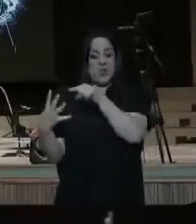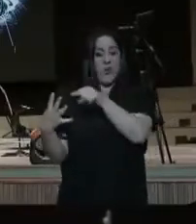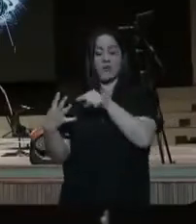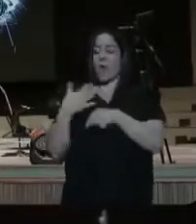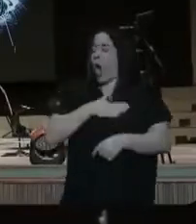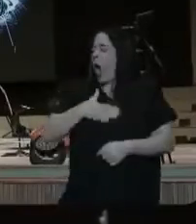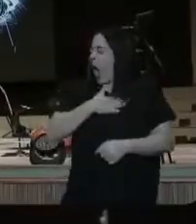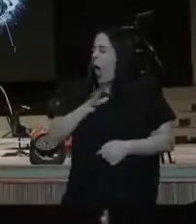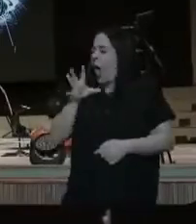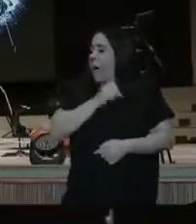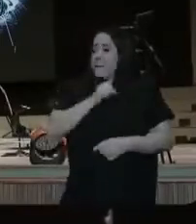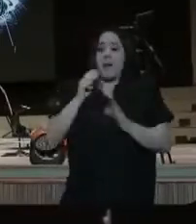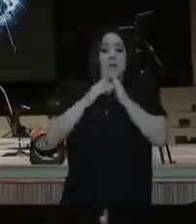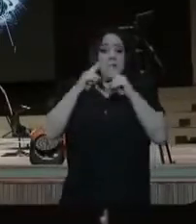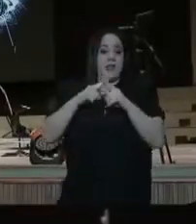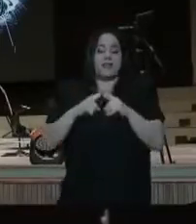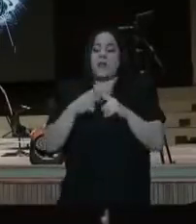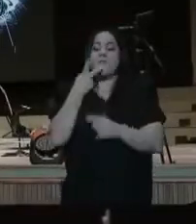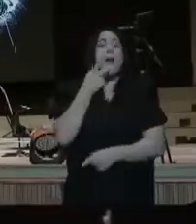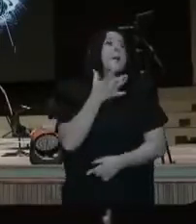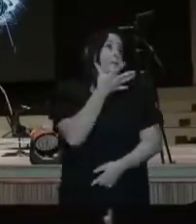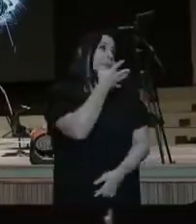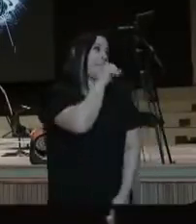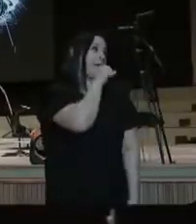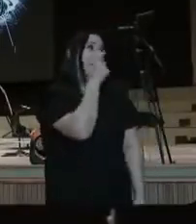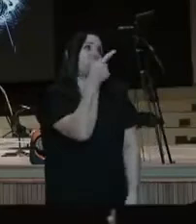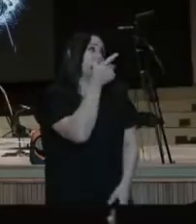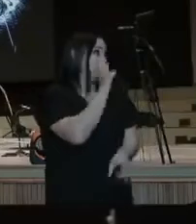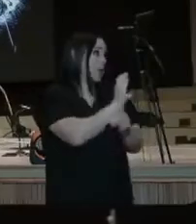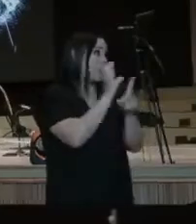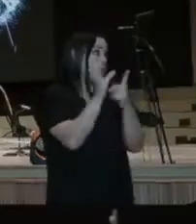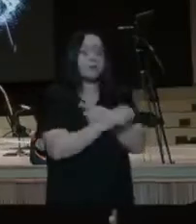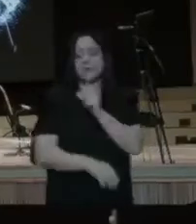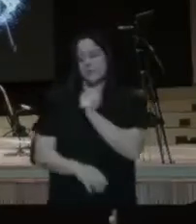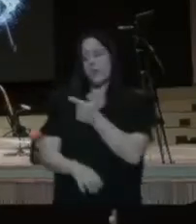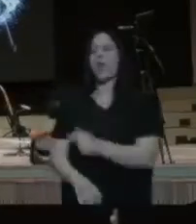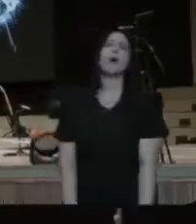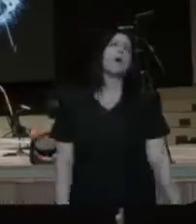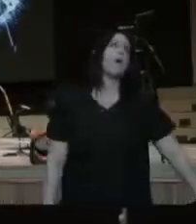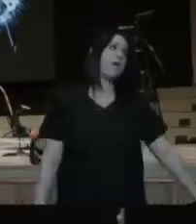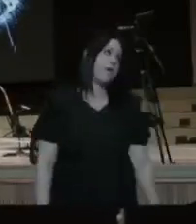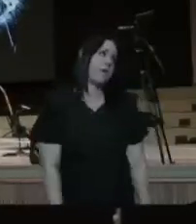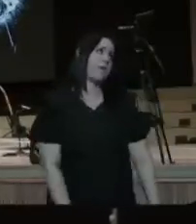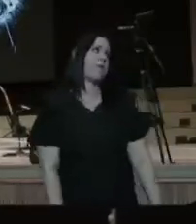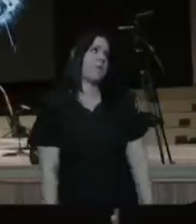eu hoje não tem culto não há